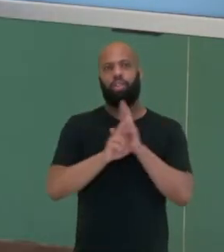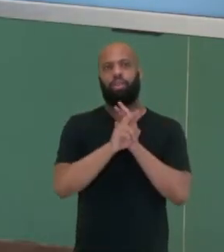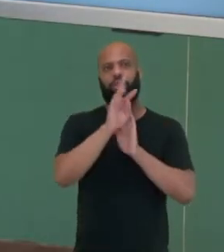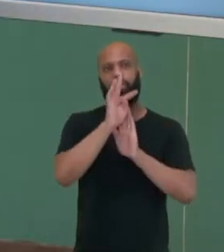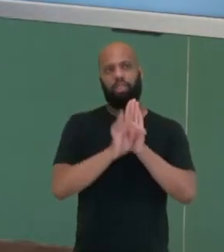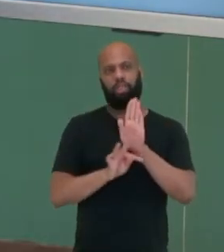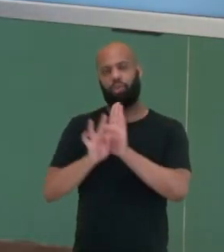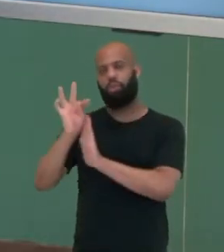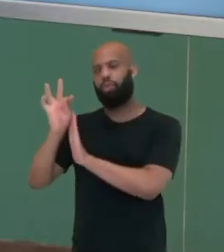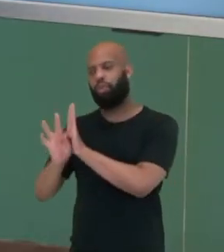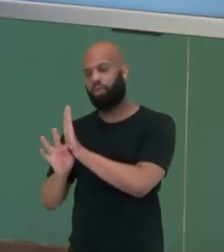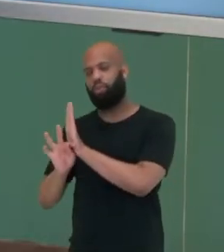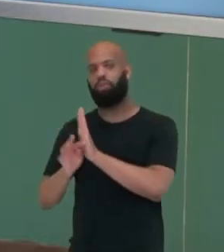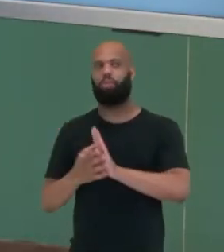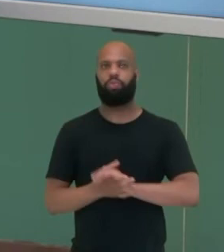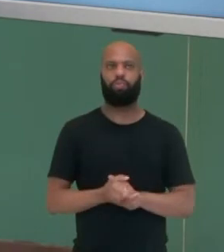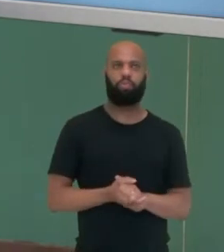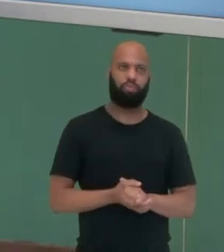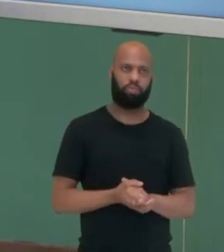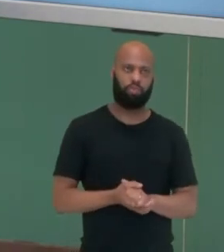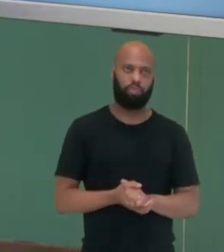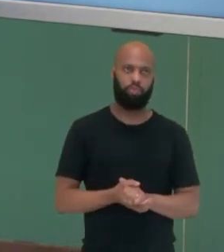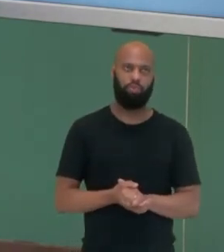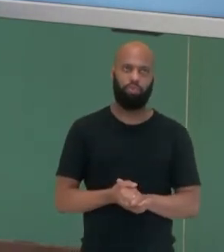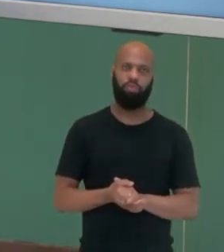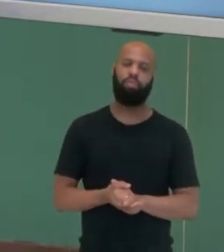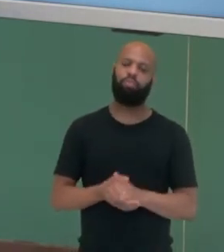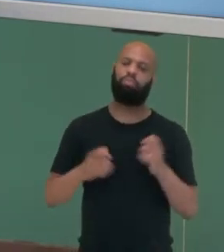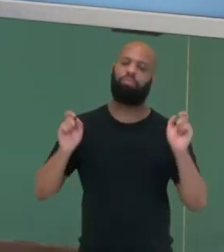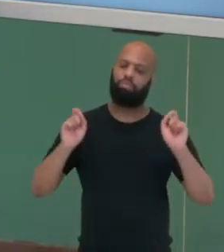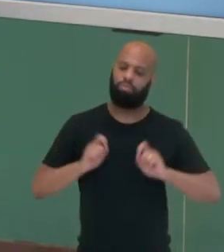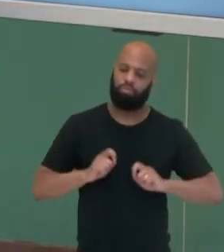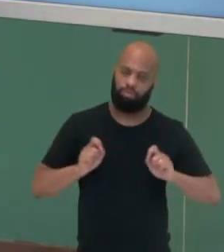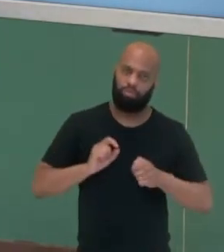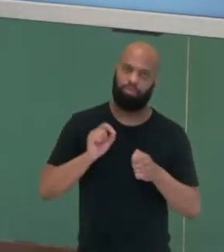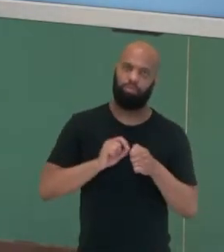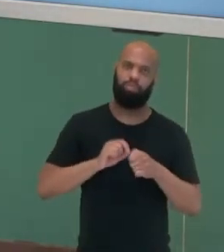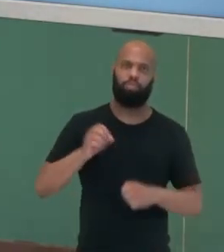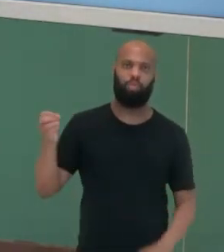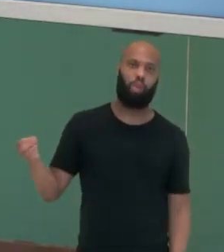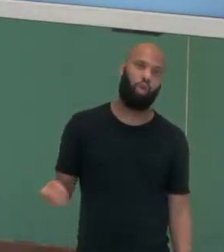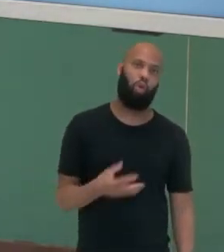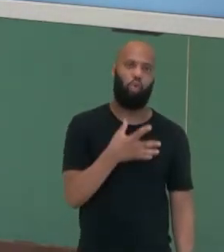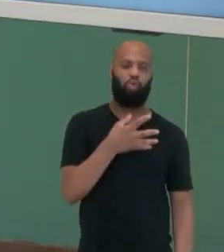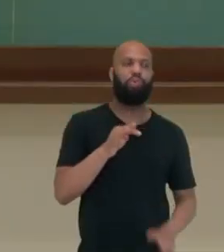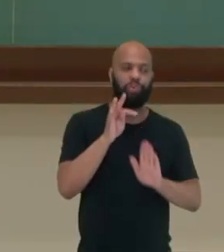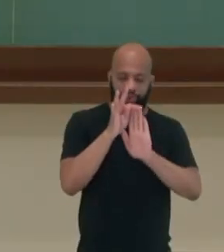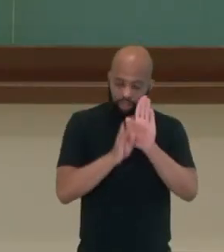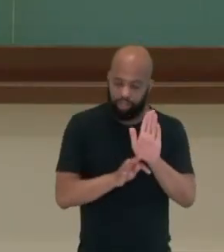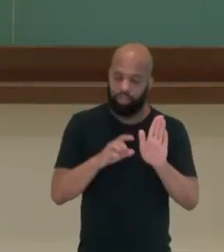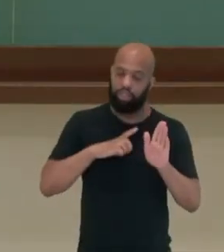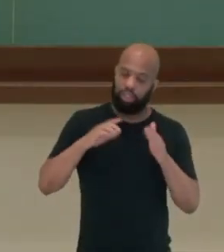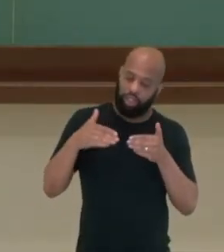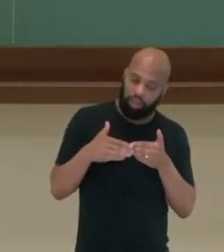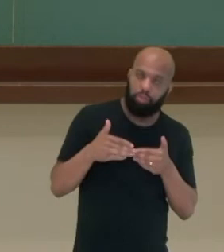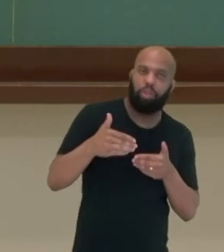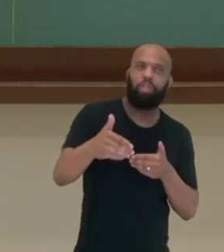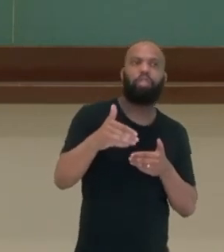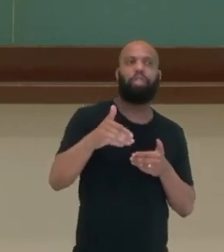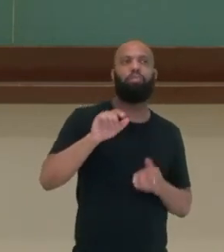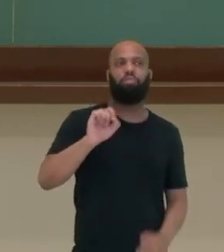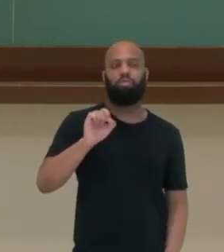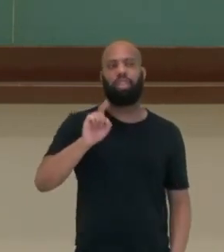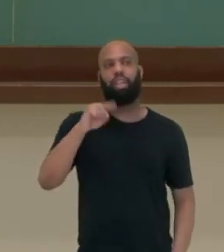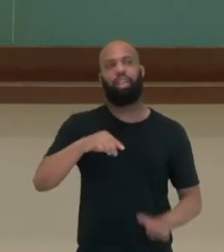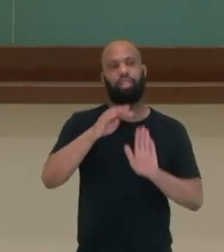intertextualidade nesses textos. Então, como você vê, é possível elaborar um novo texto a partir de